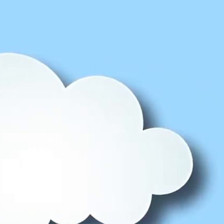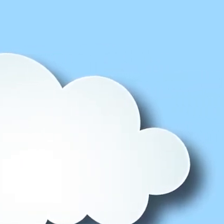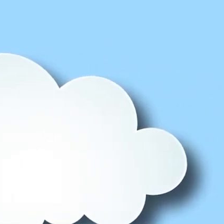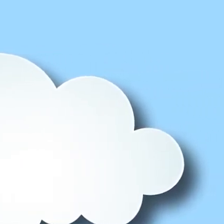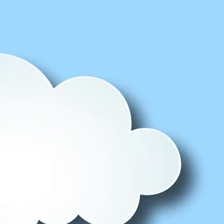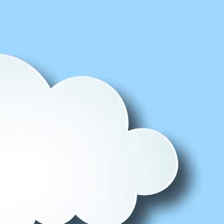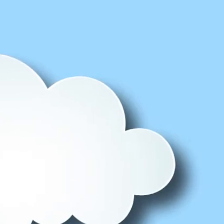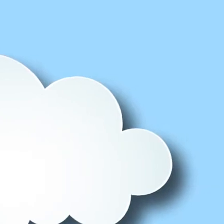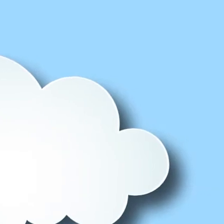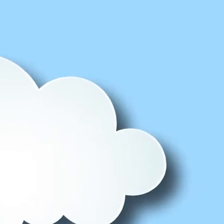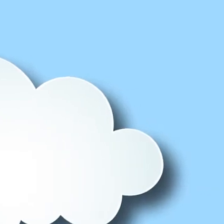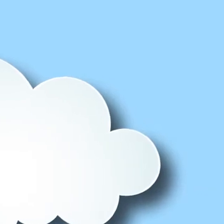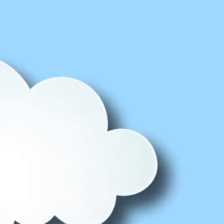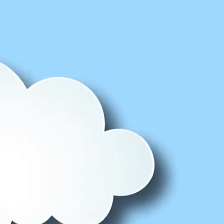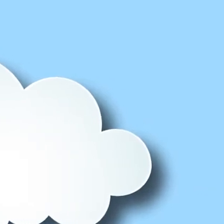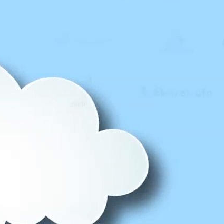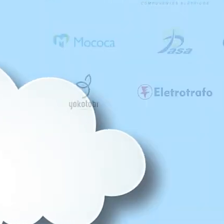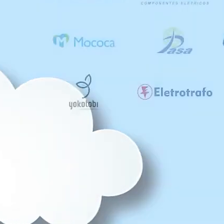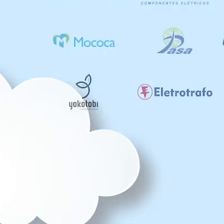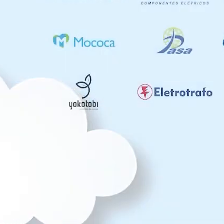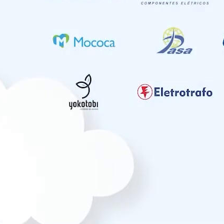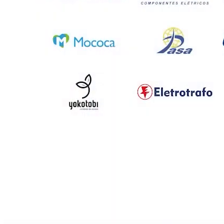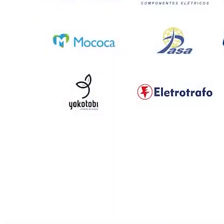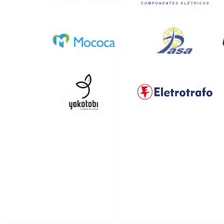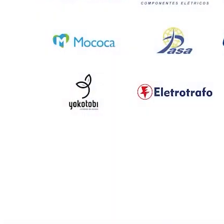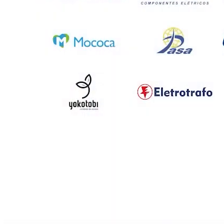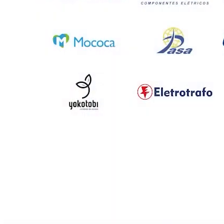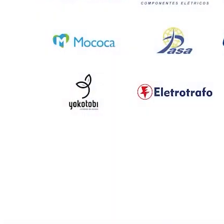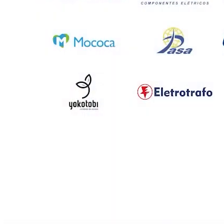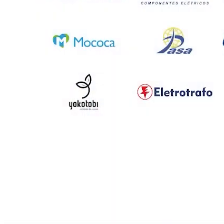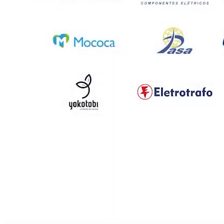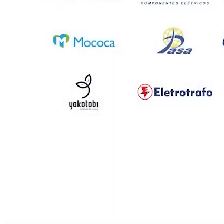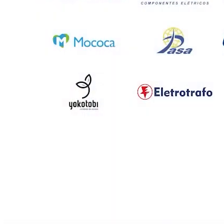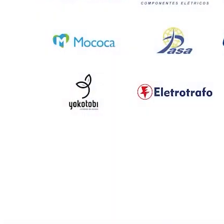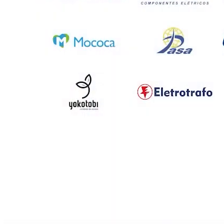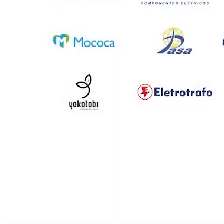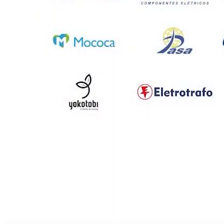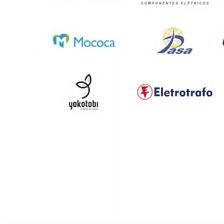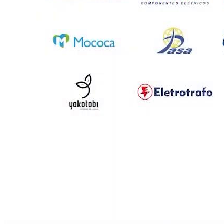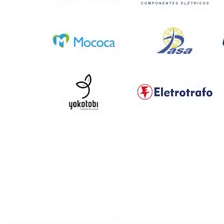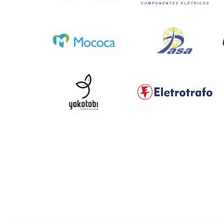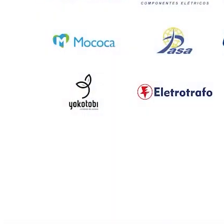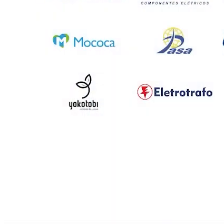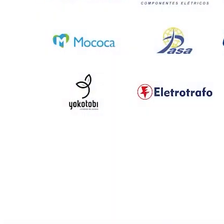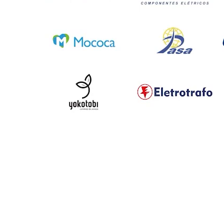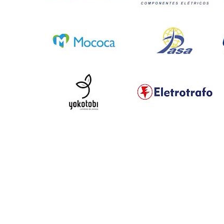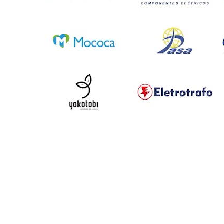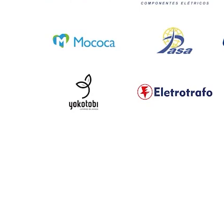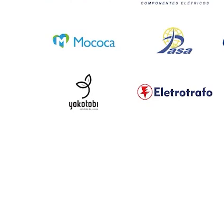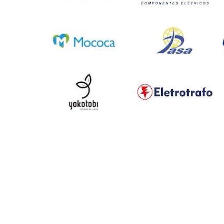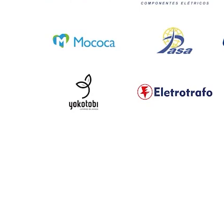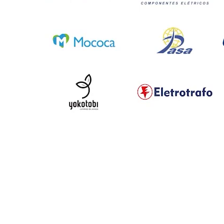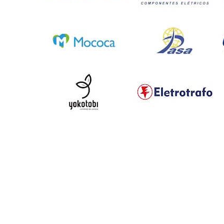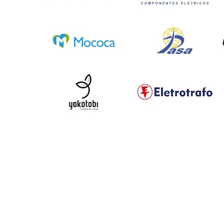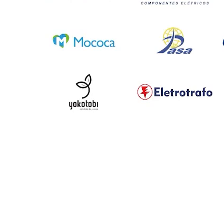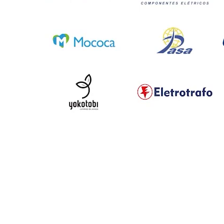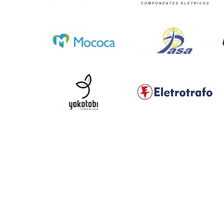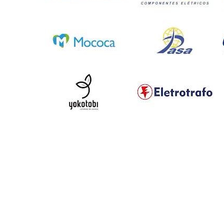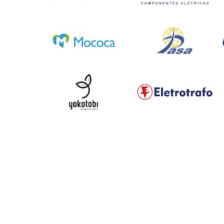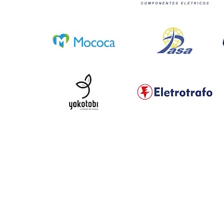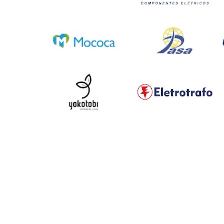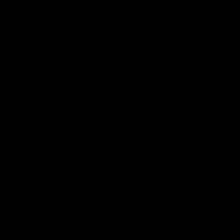ha.com.br/fábrica-de-sonhos. Este programa só é possível graças aos nossos patrocinadores.